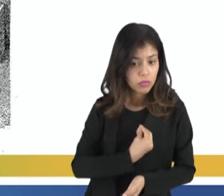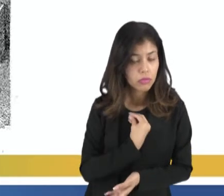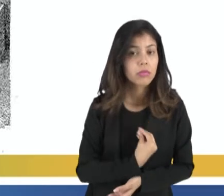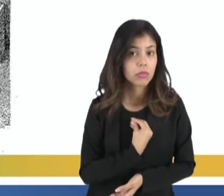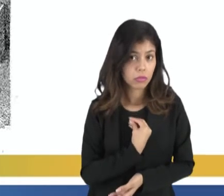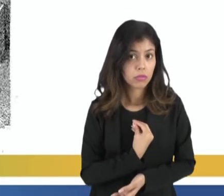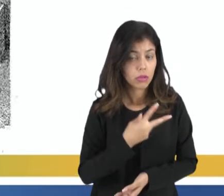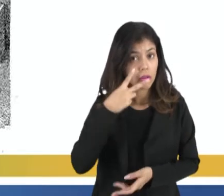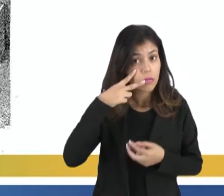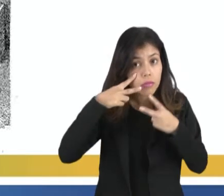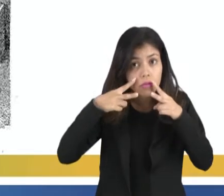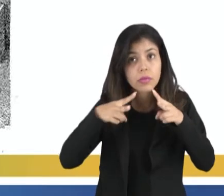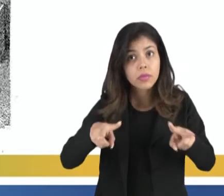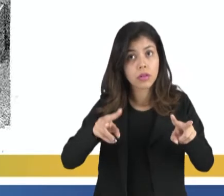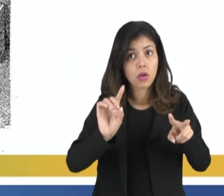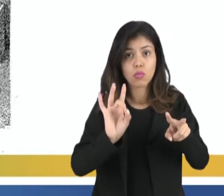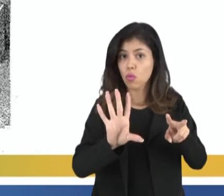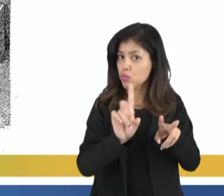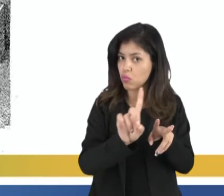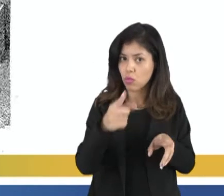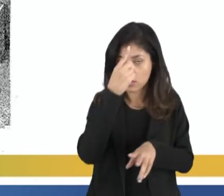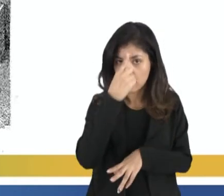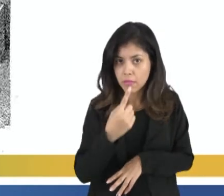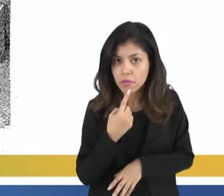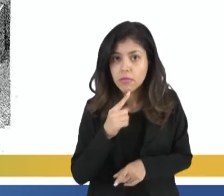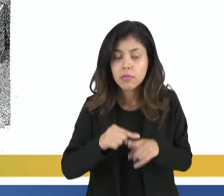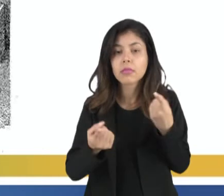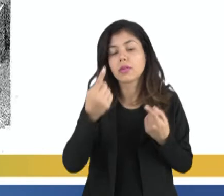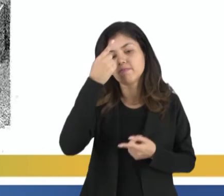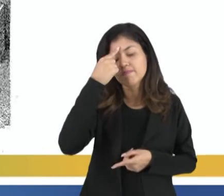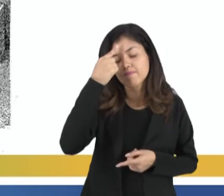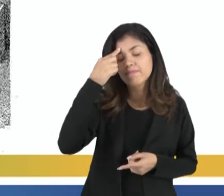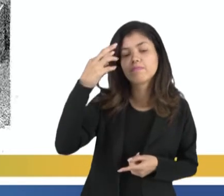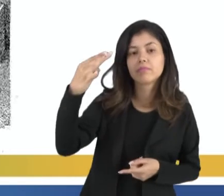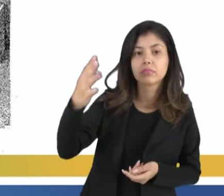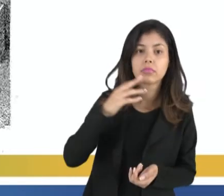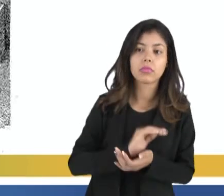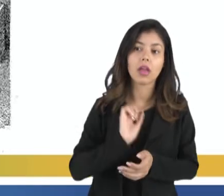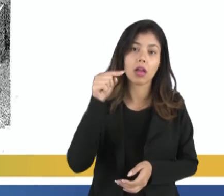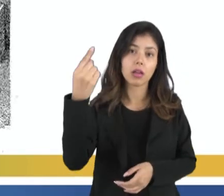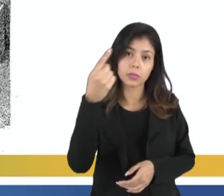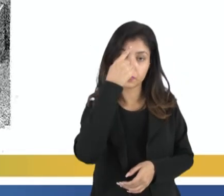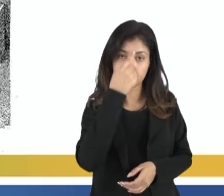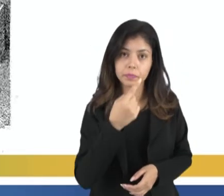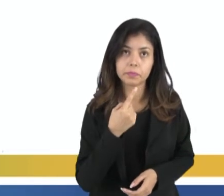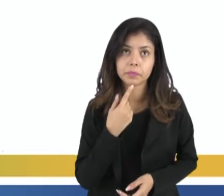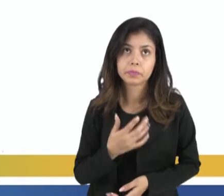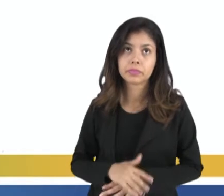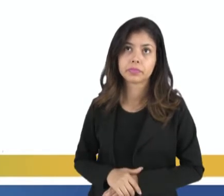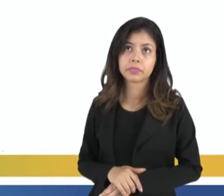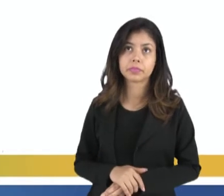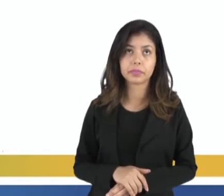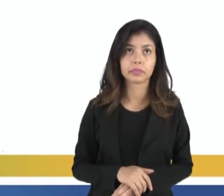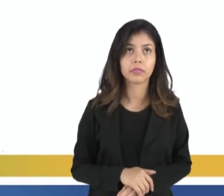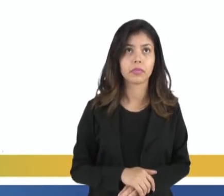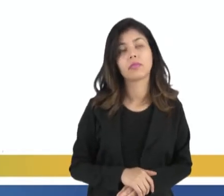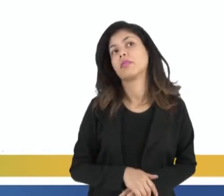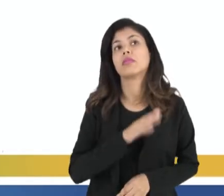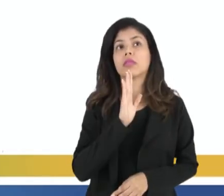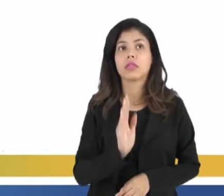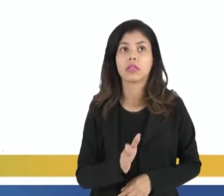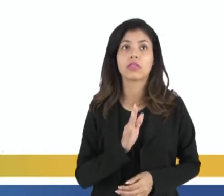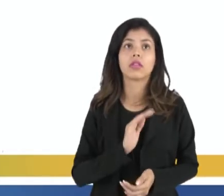vivenciar, ver, né, não só através dessa imagem, mas na sua mente, aquela cena, aquele ambiente.